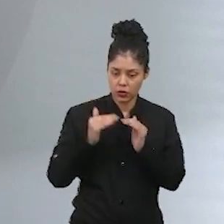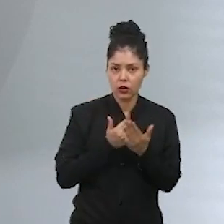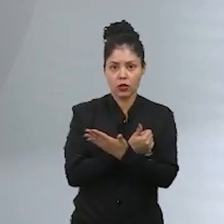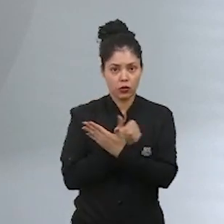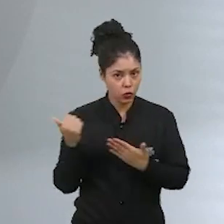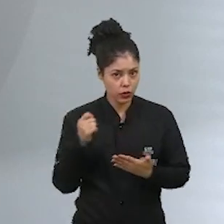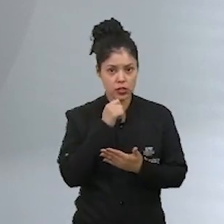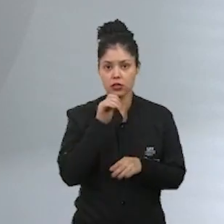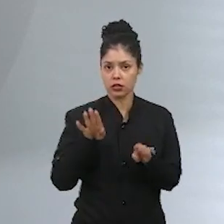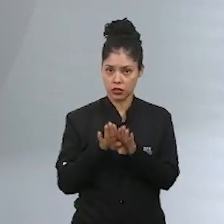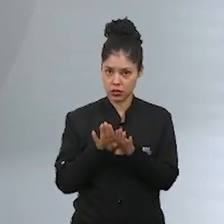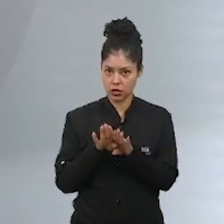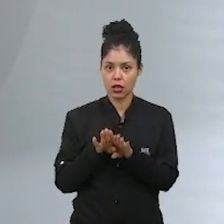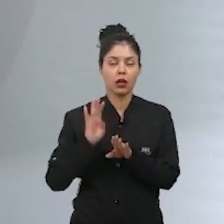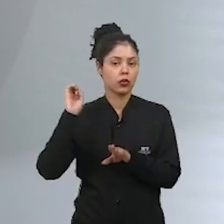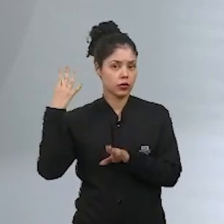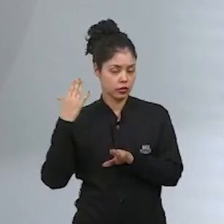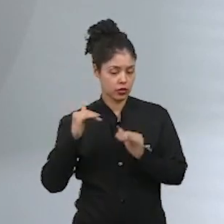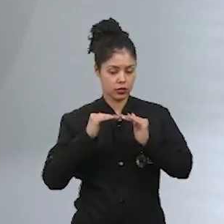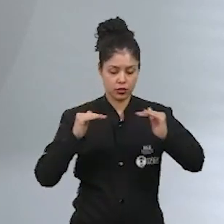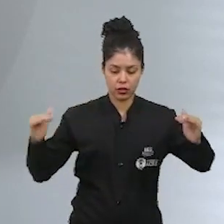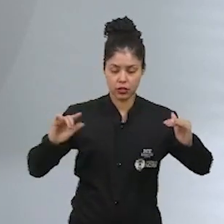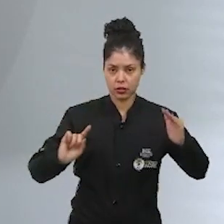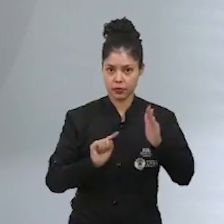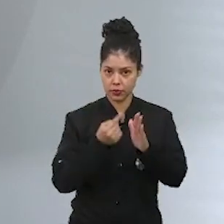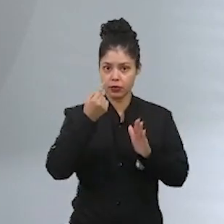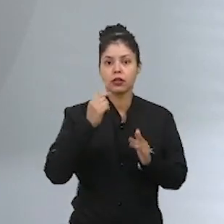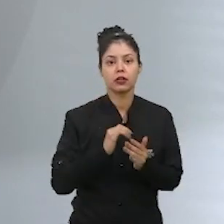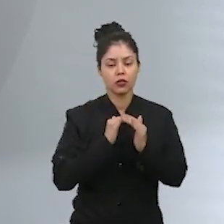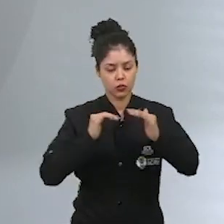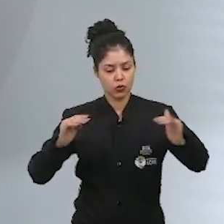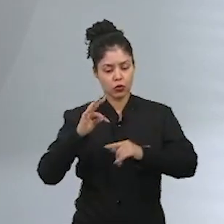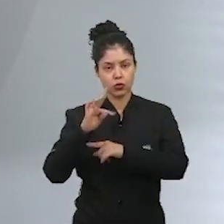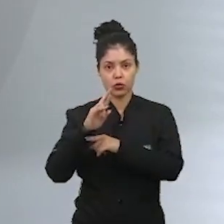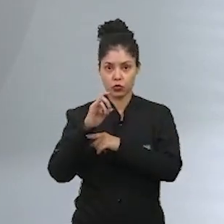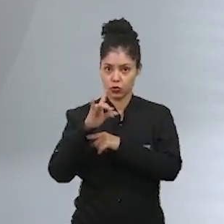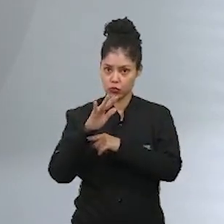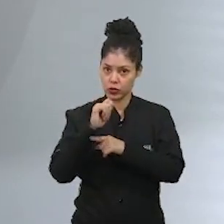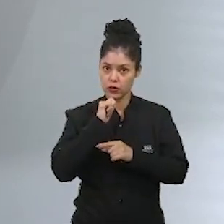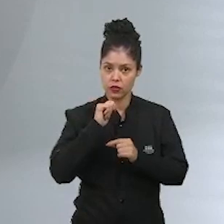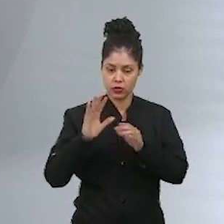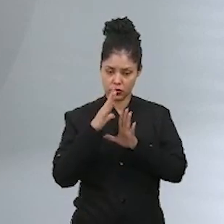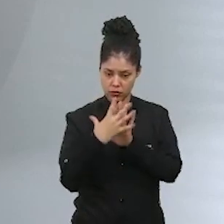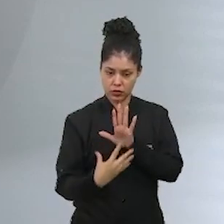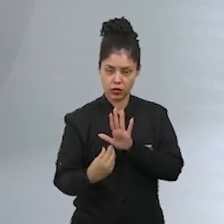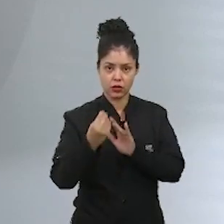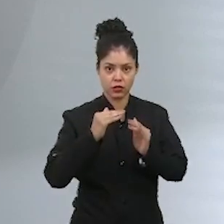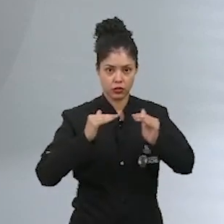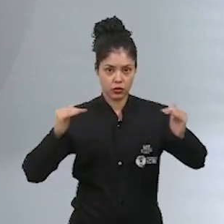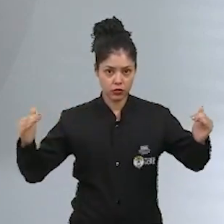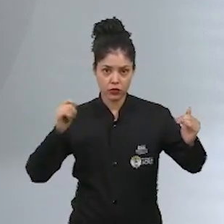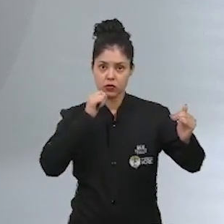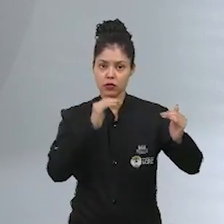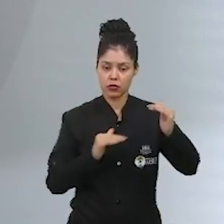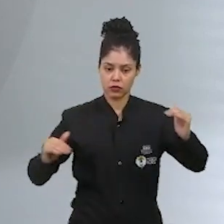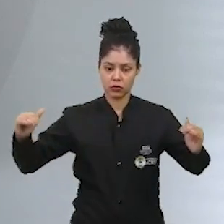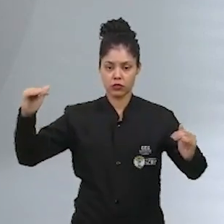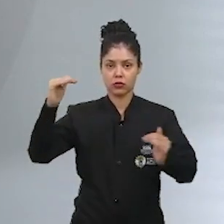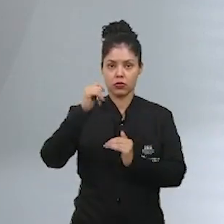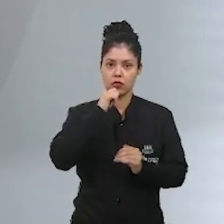ações atmosféricas, tudo que acontece aqui nessa primeira camada, que é a troposfera, que reflete aqui na superfície, também